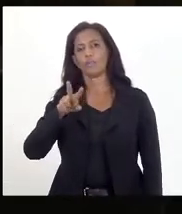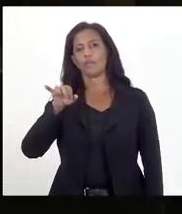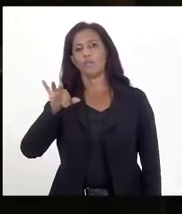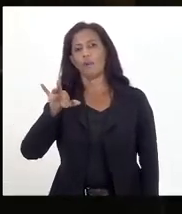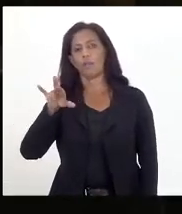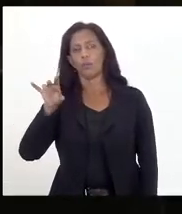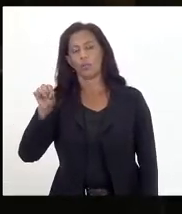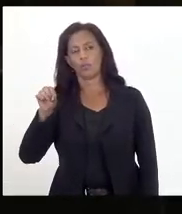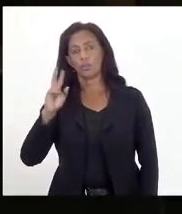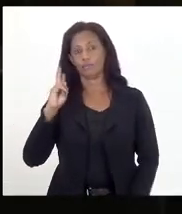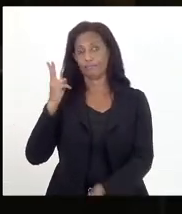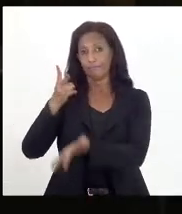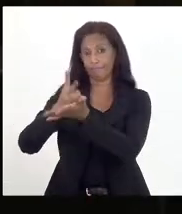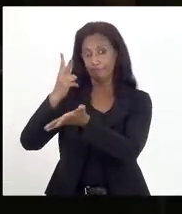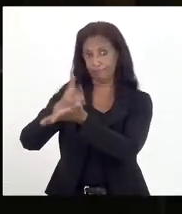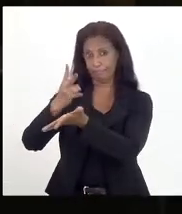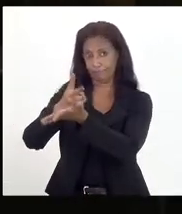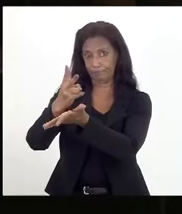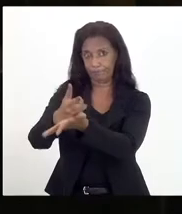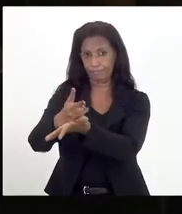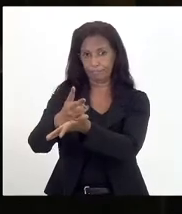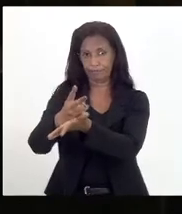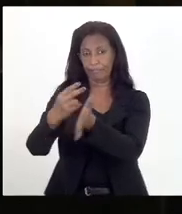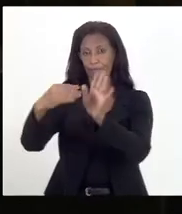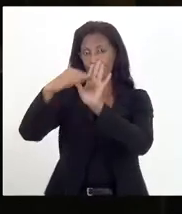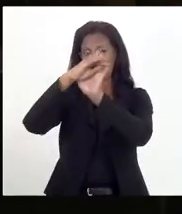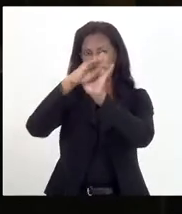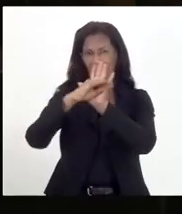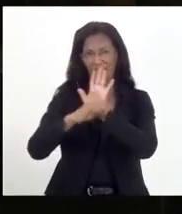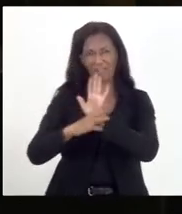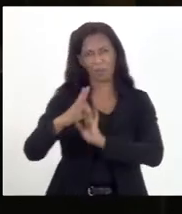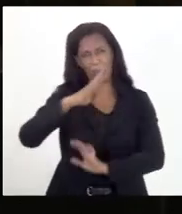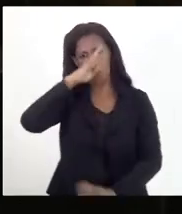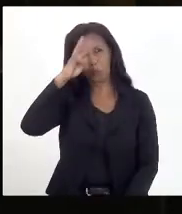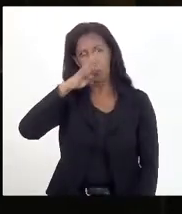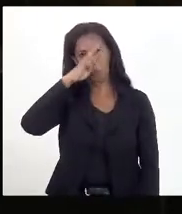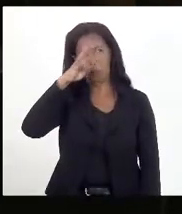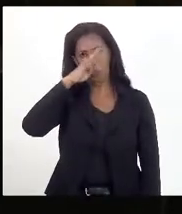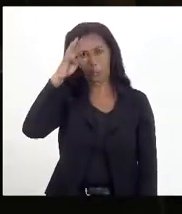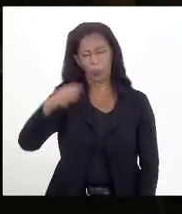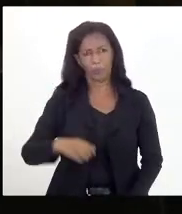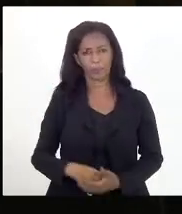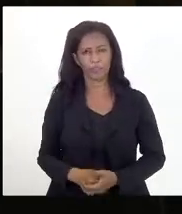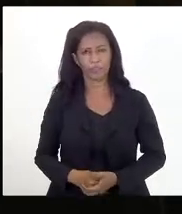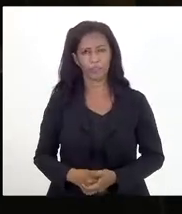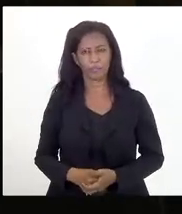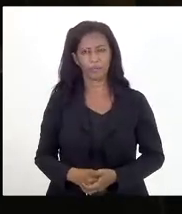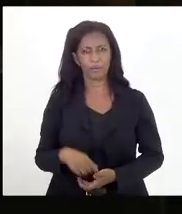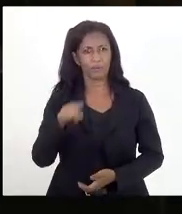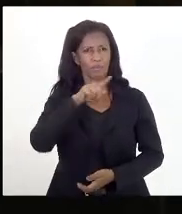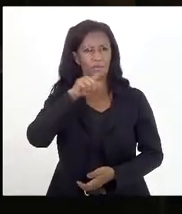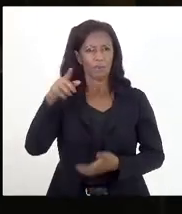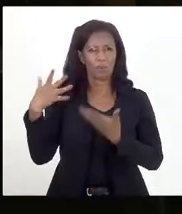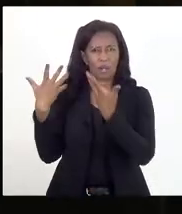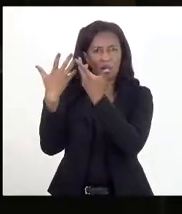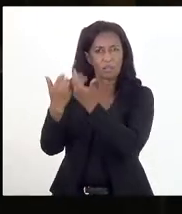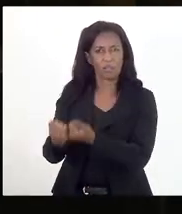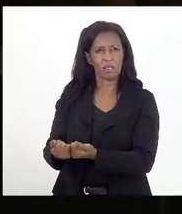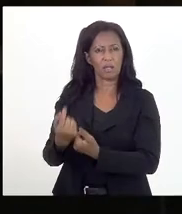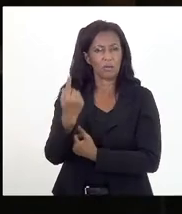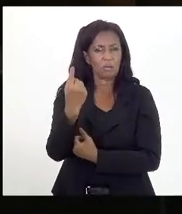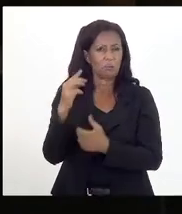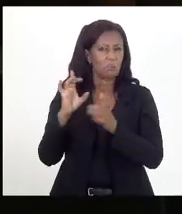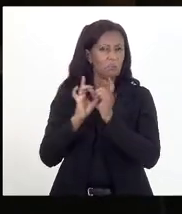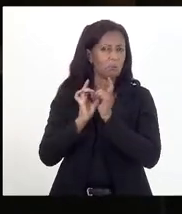e a ordem manifestamente abusiva diz abrazuki inconcebível em uma